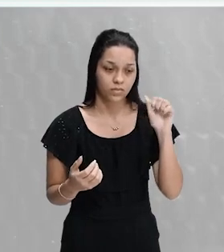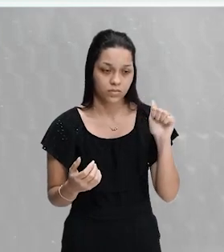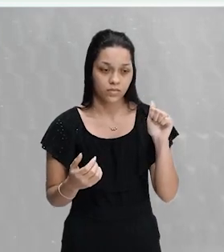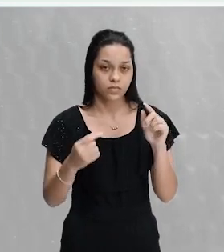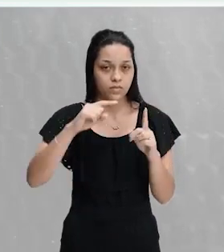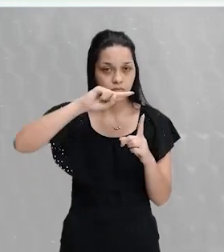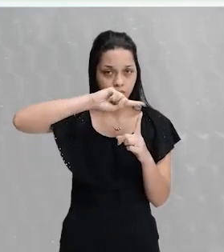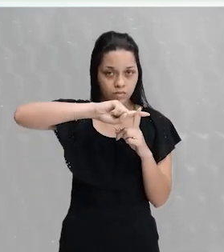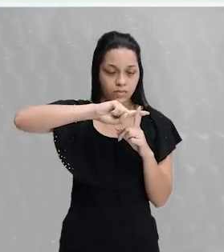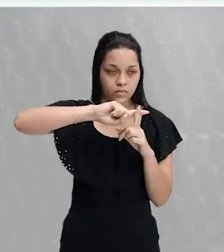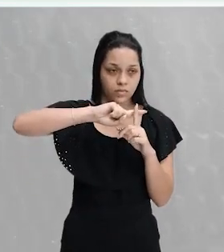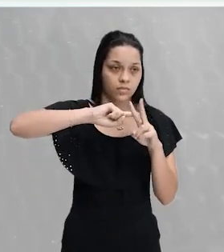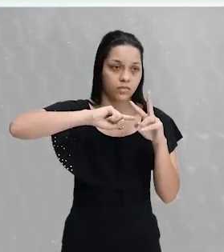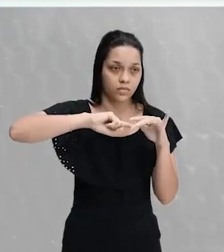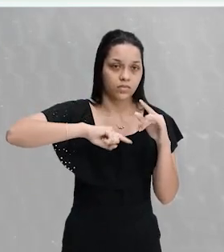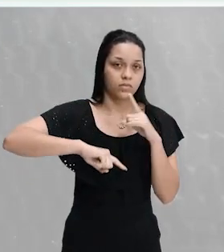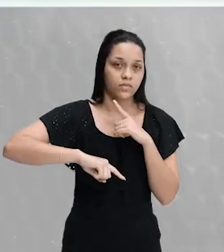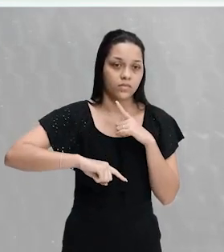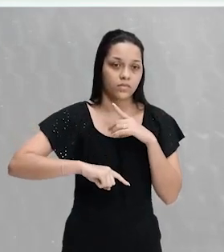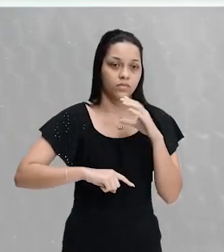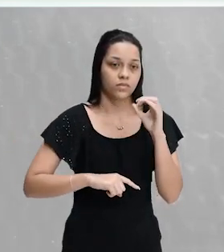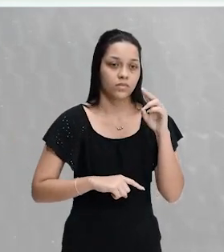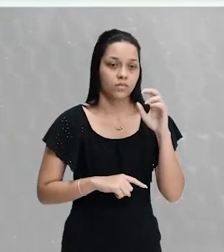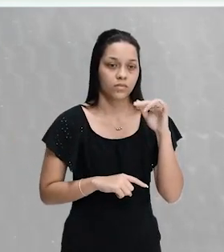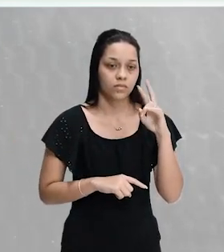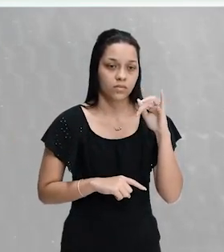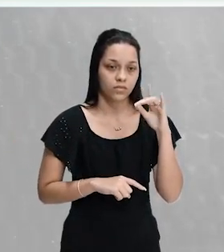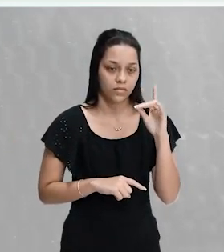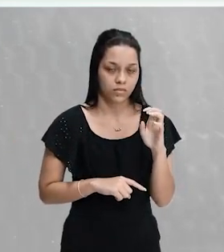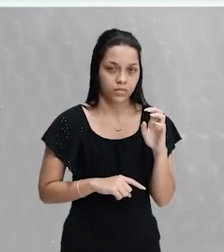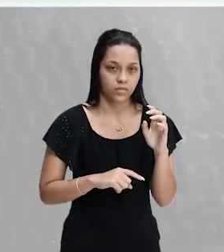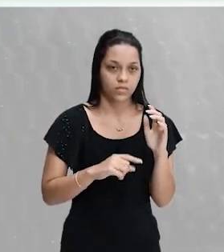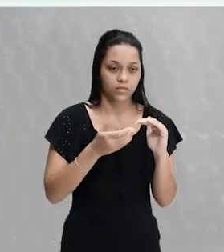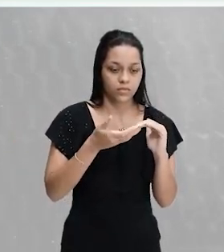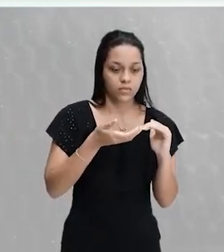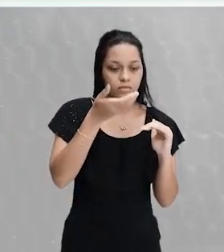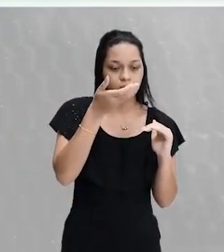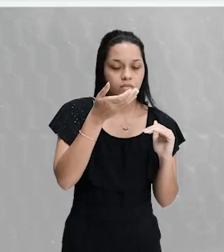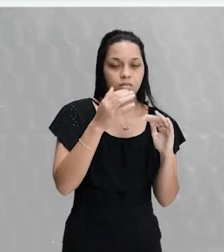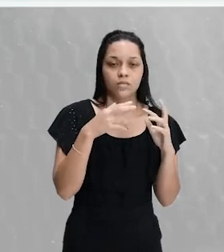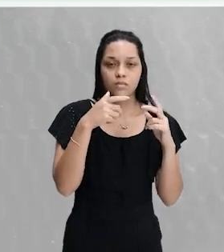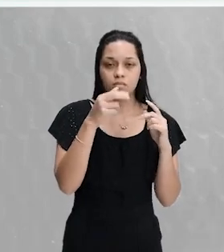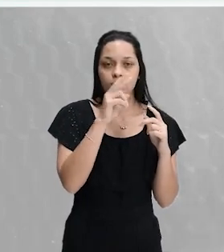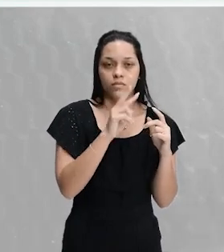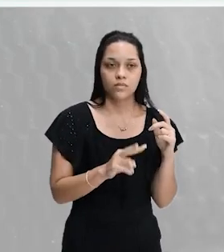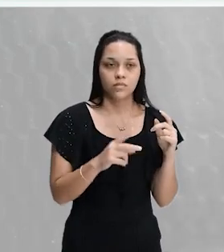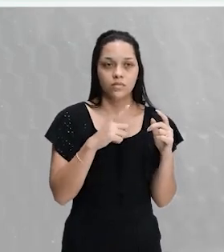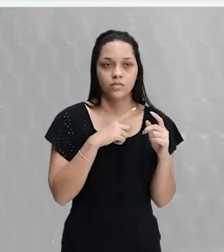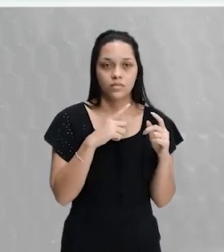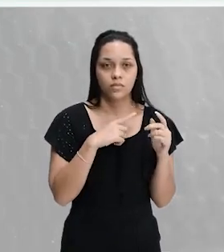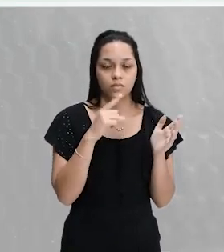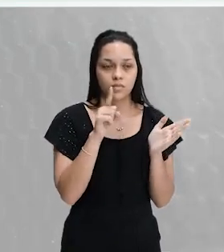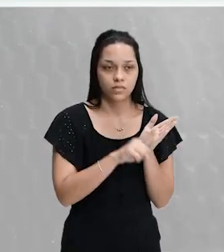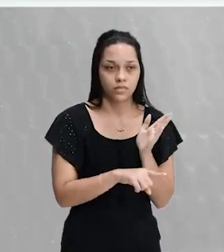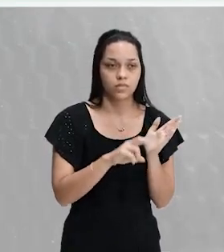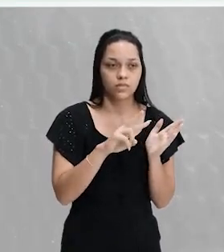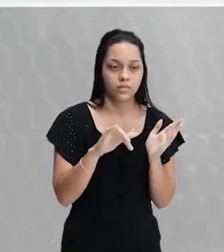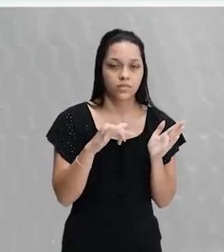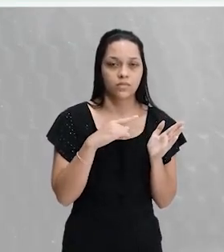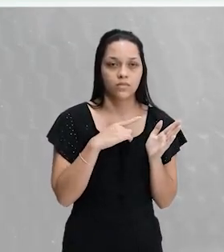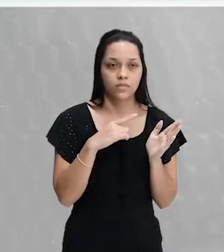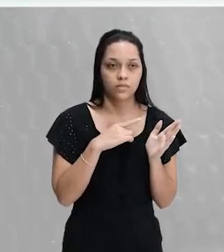positivo, ele vai ter a concavidade voltada para cima, e toda vez que esse a for negativo, ele vai